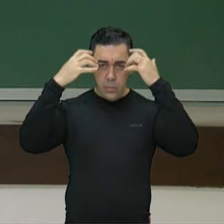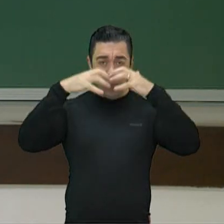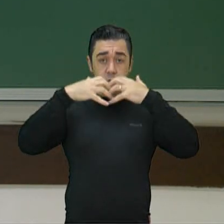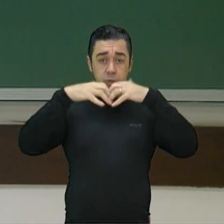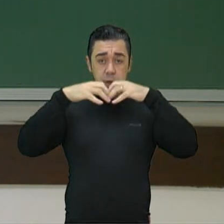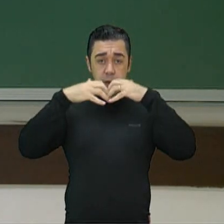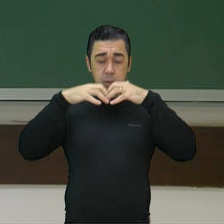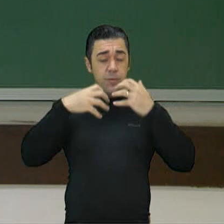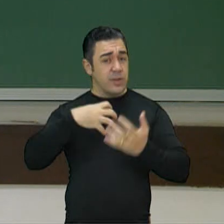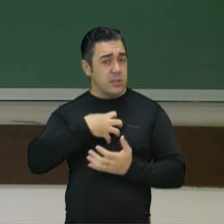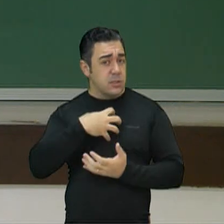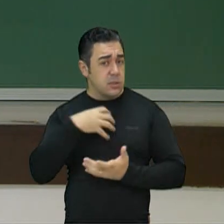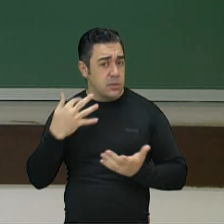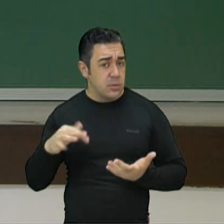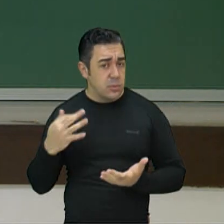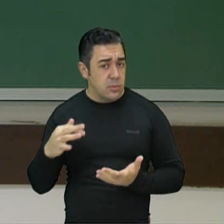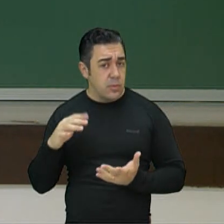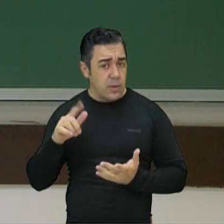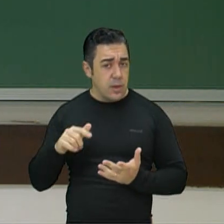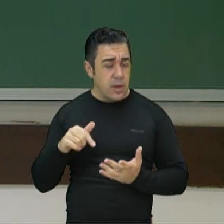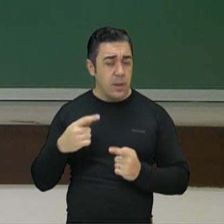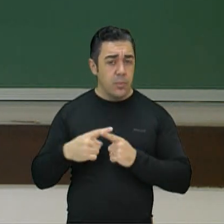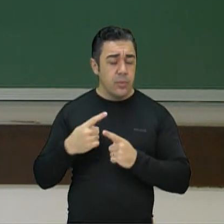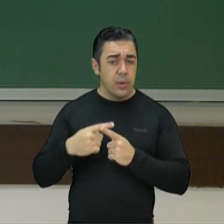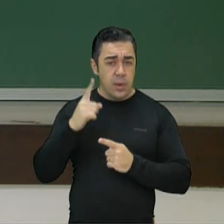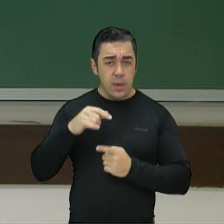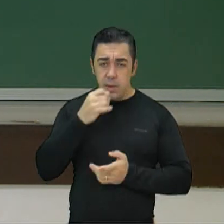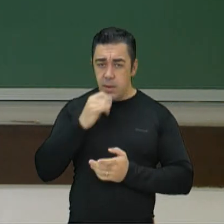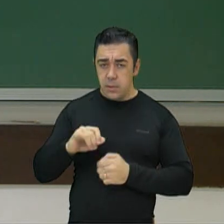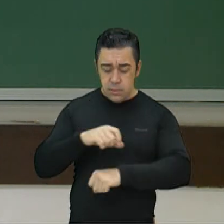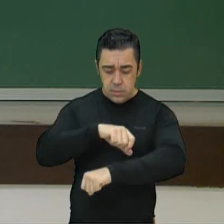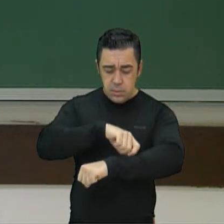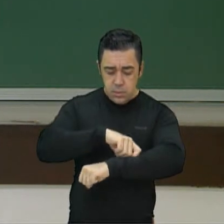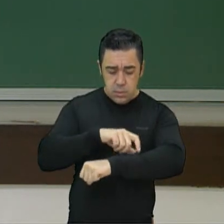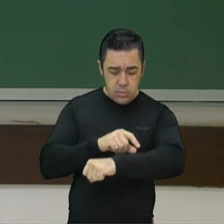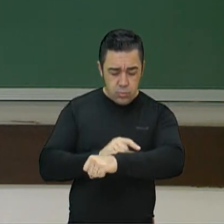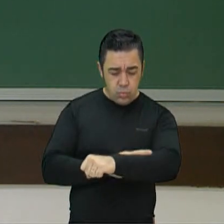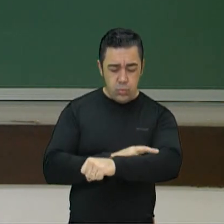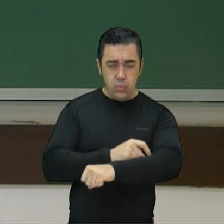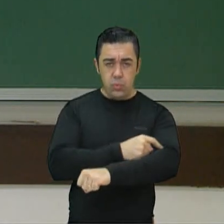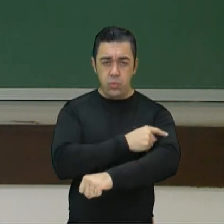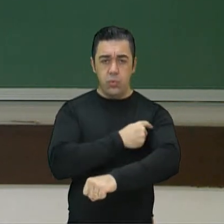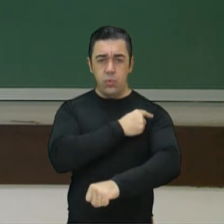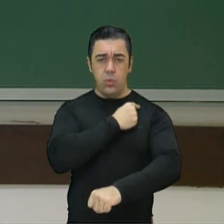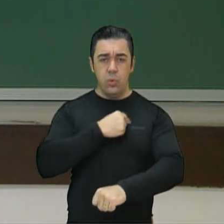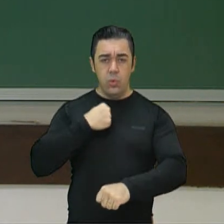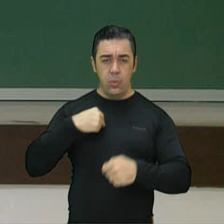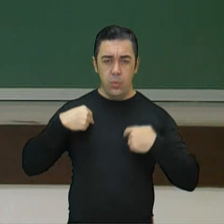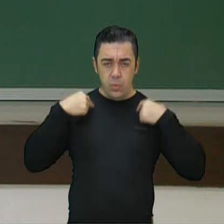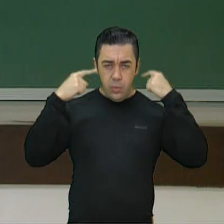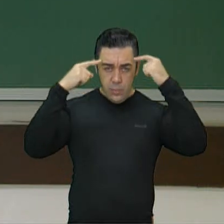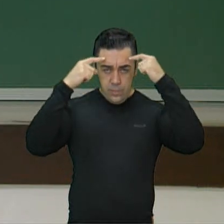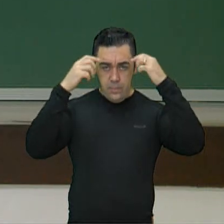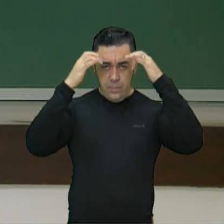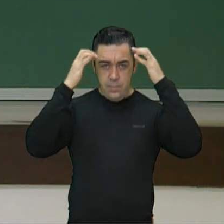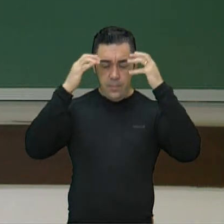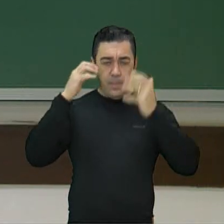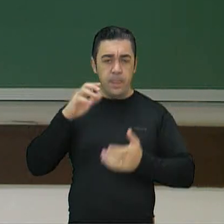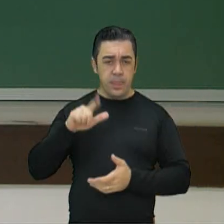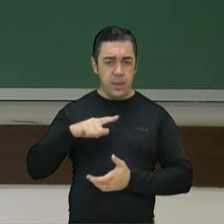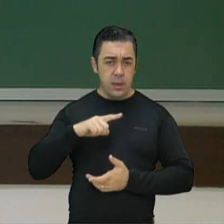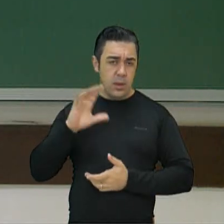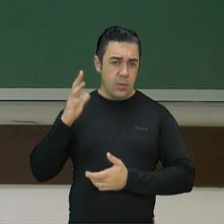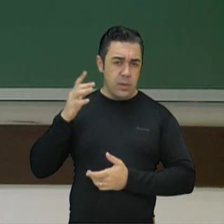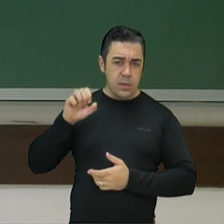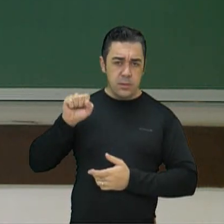aquela dor, né, do beliscão. Por que isso? Porque ali está acontecendo nas sinapses, né,